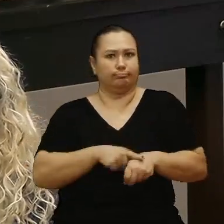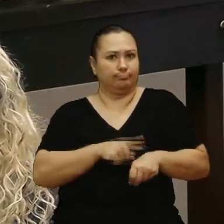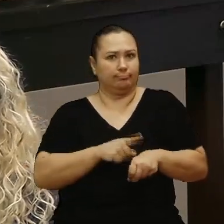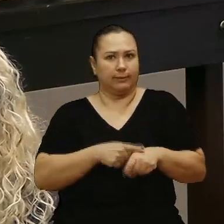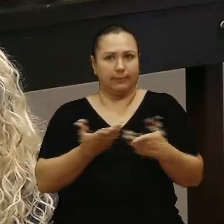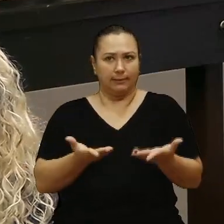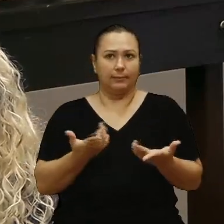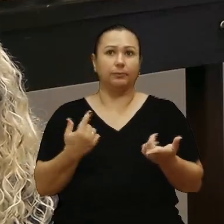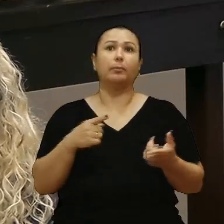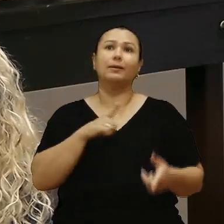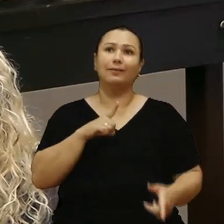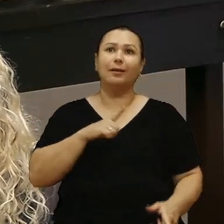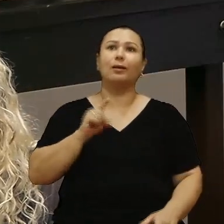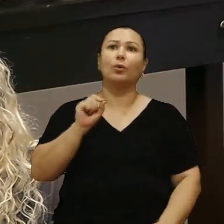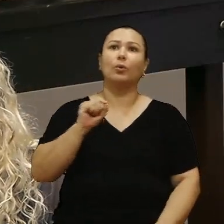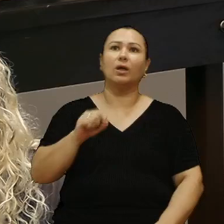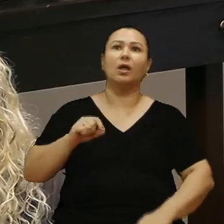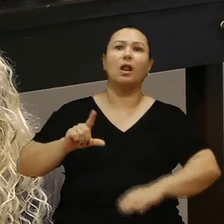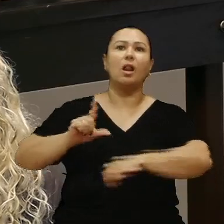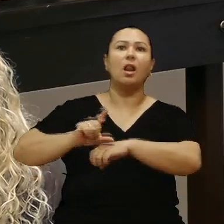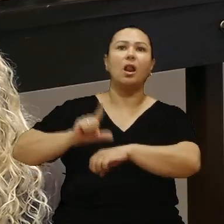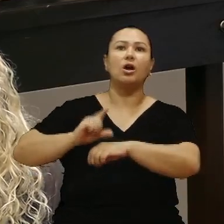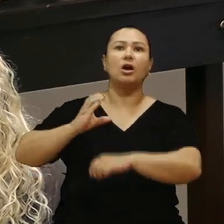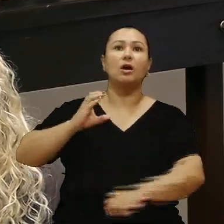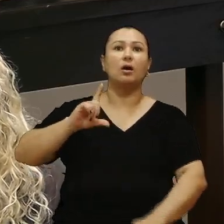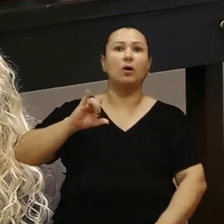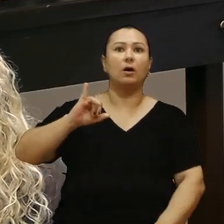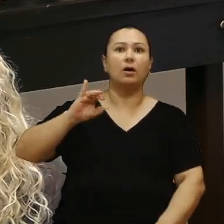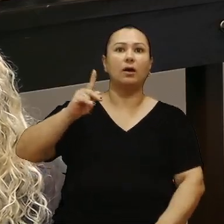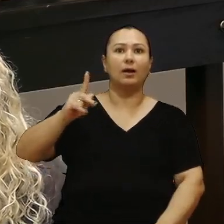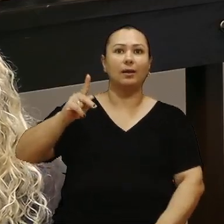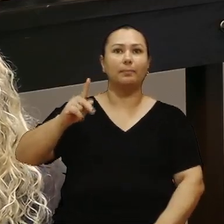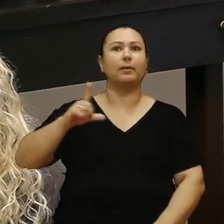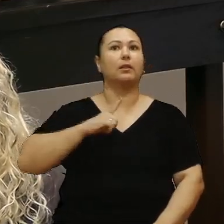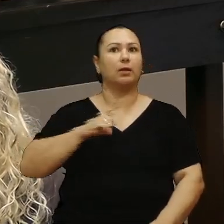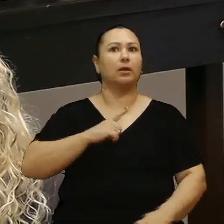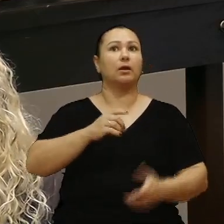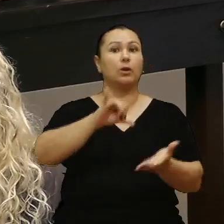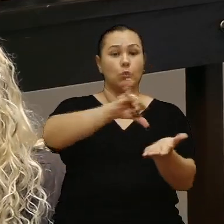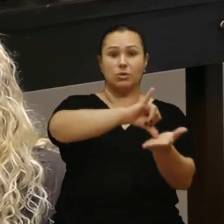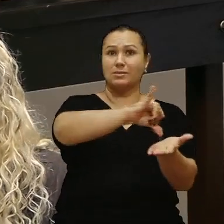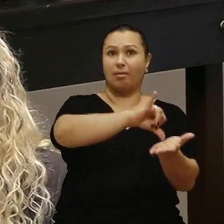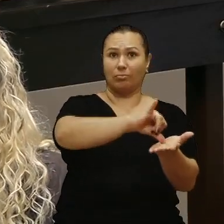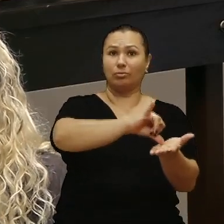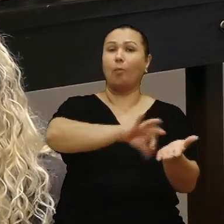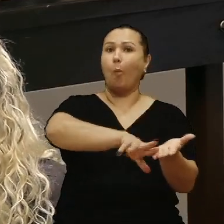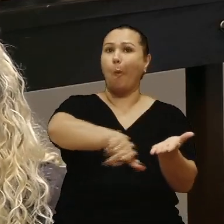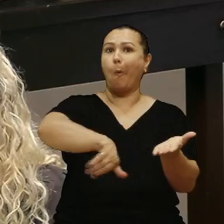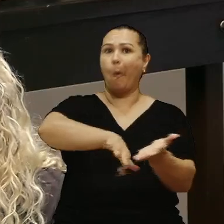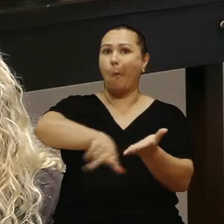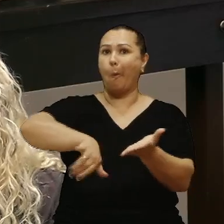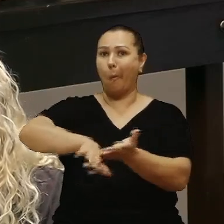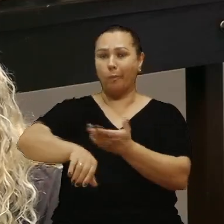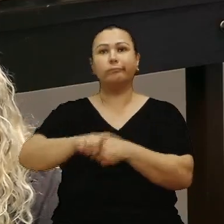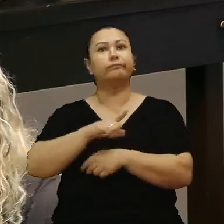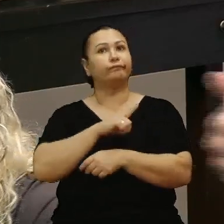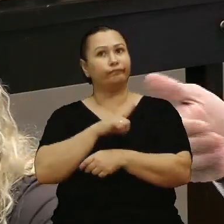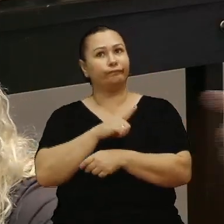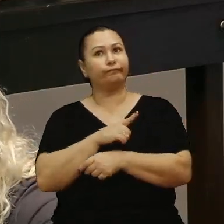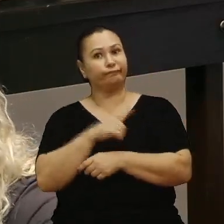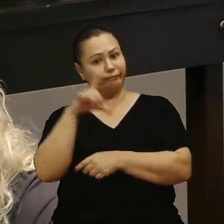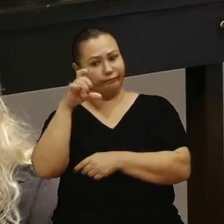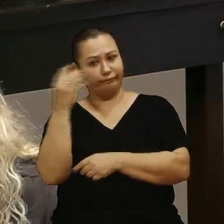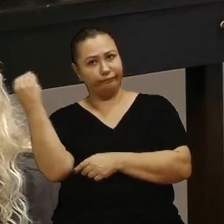tenho um furto, um arrombamento ali na loja Clip, e eu tenho um outro hoje na região central também, vou postar mais à tarde. Então,